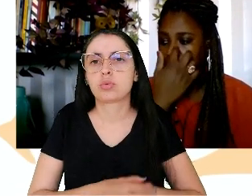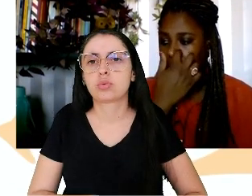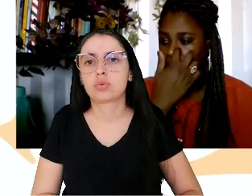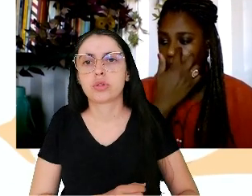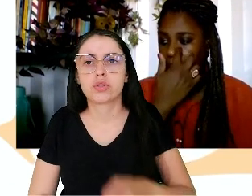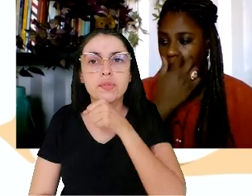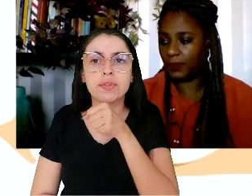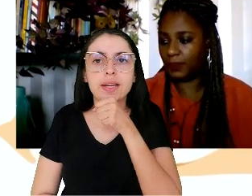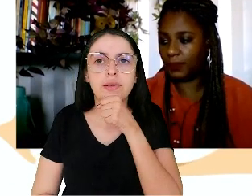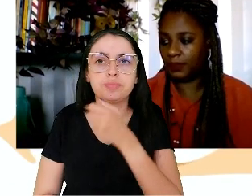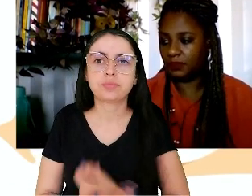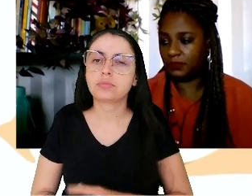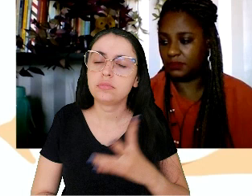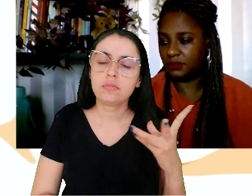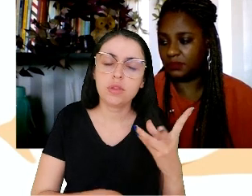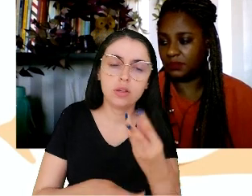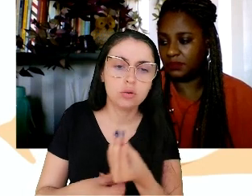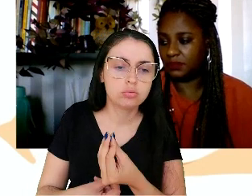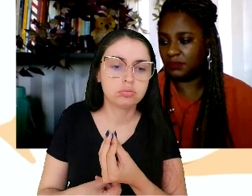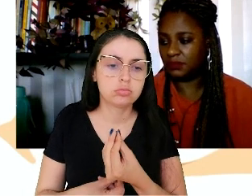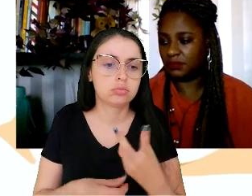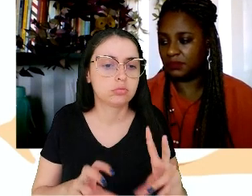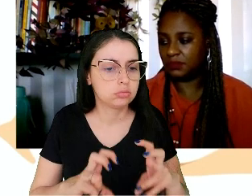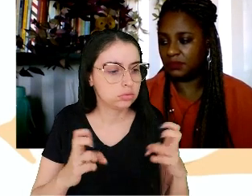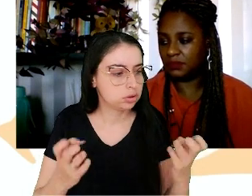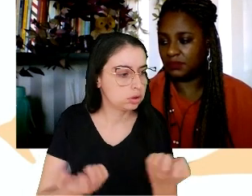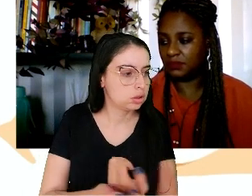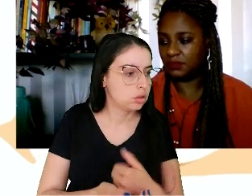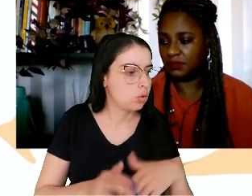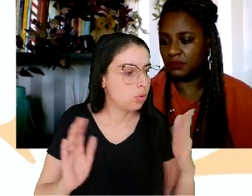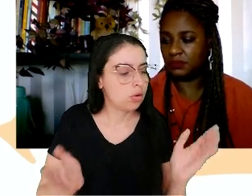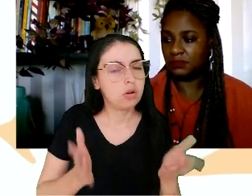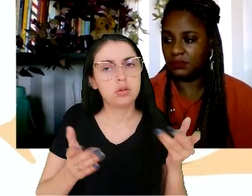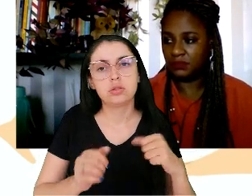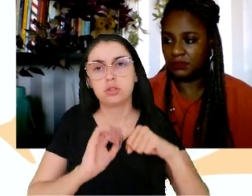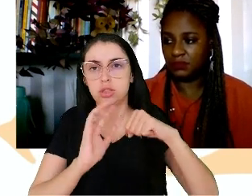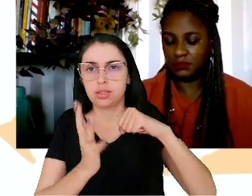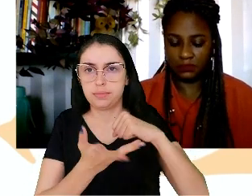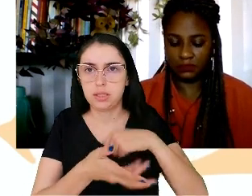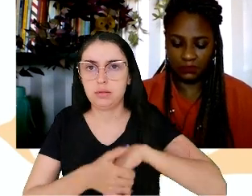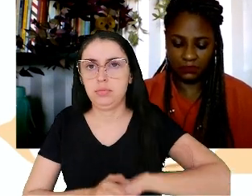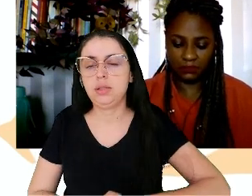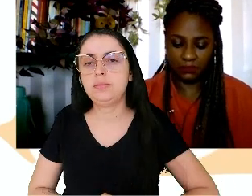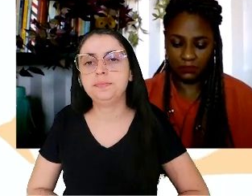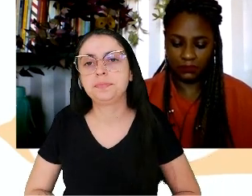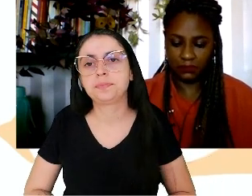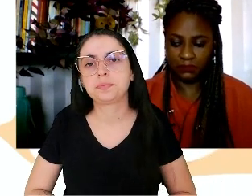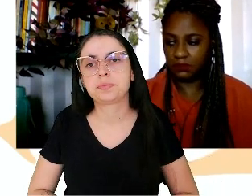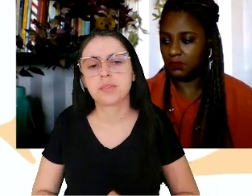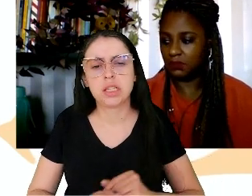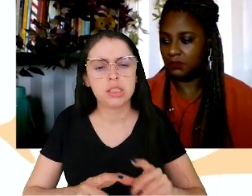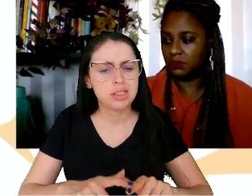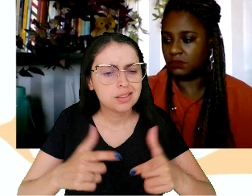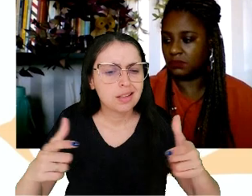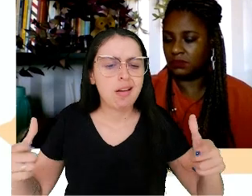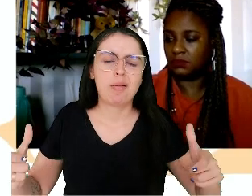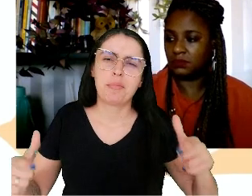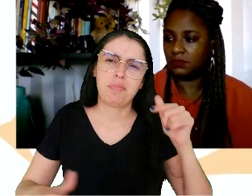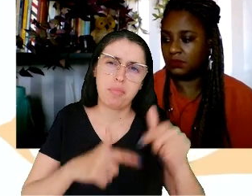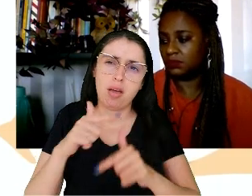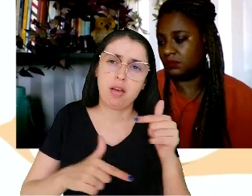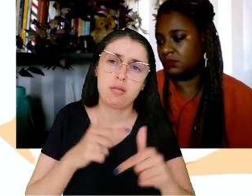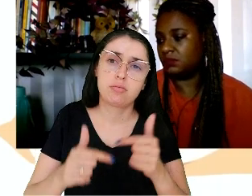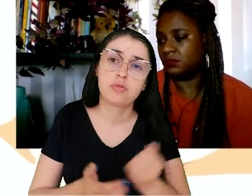de idosos. Então, todo esse invólucro hoje, diante da pandemia e da sobrecarga que a pandemia